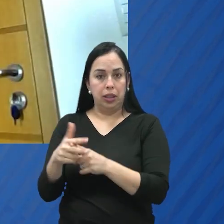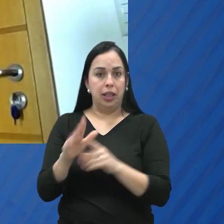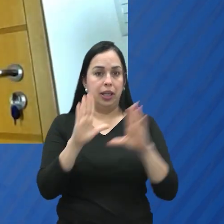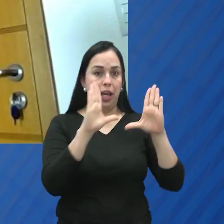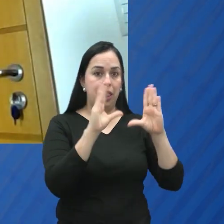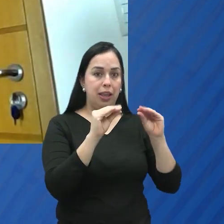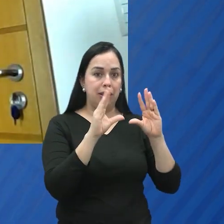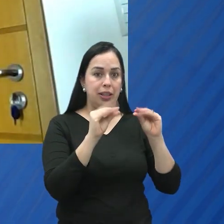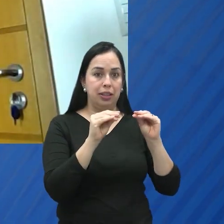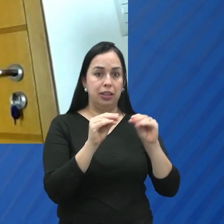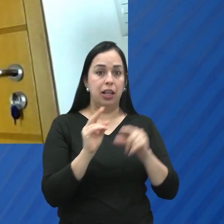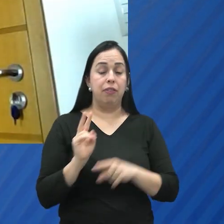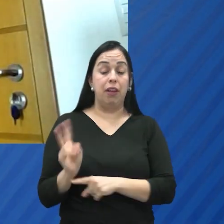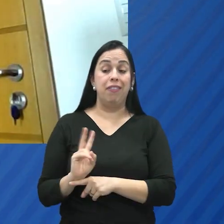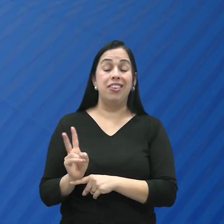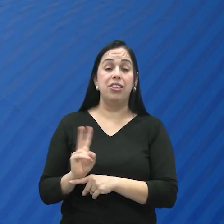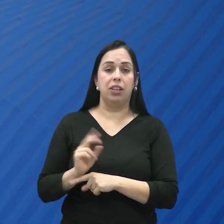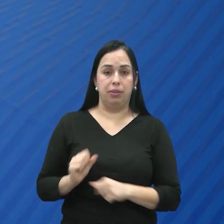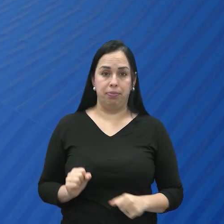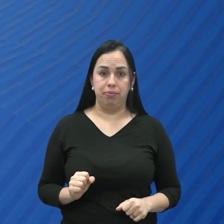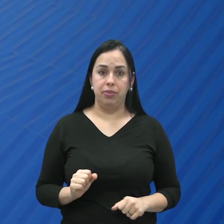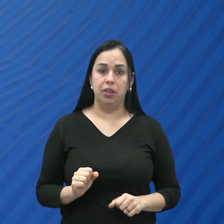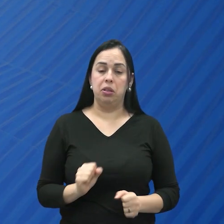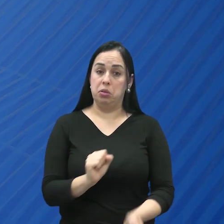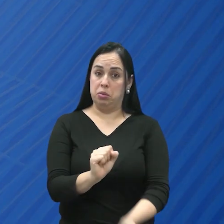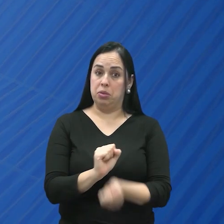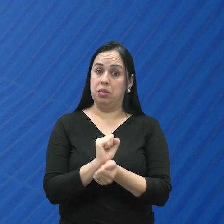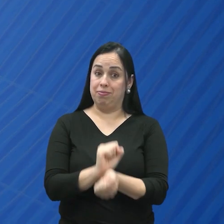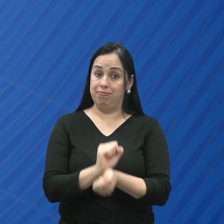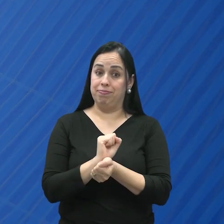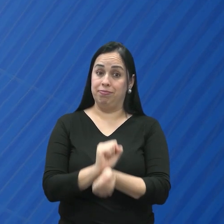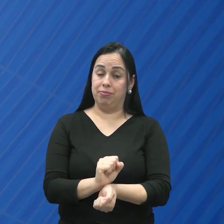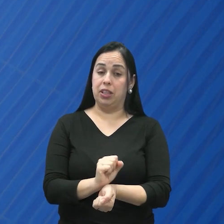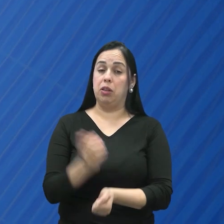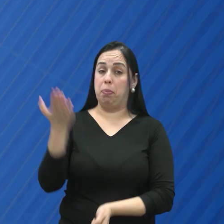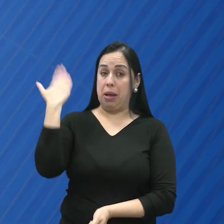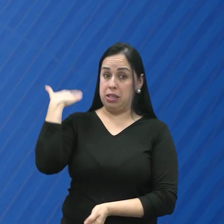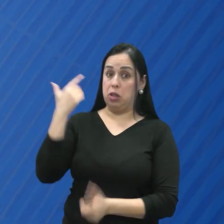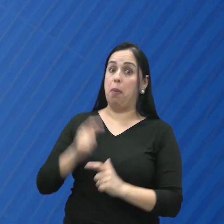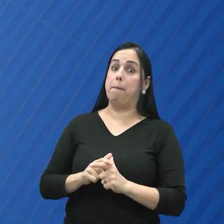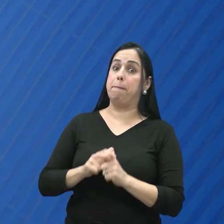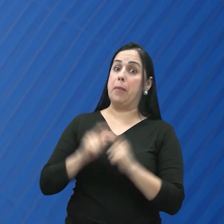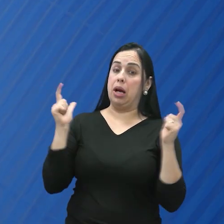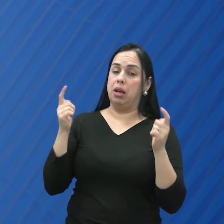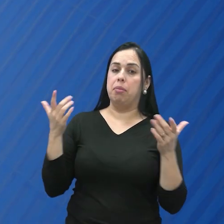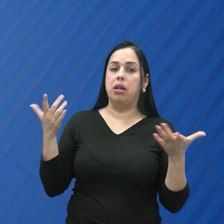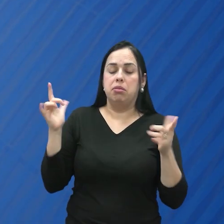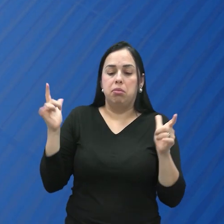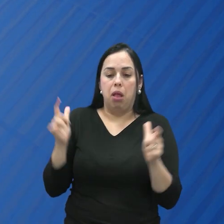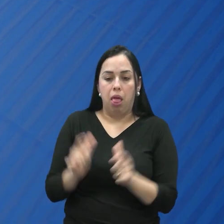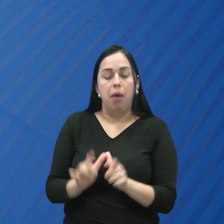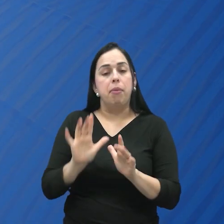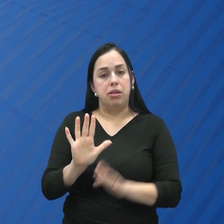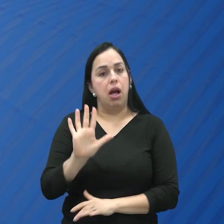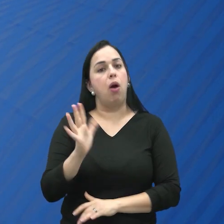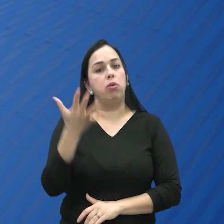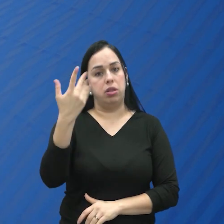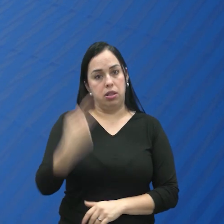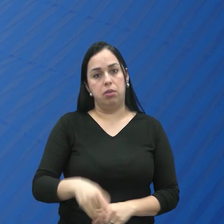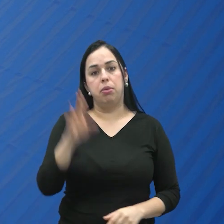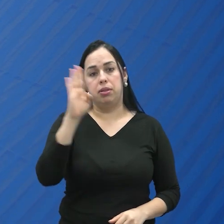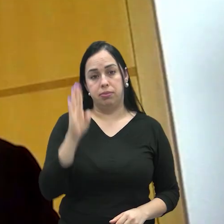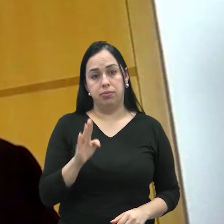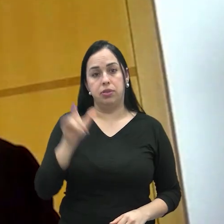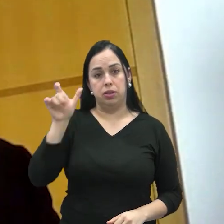concertos. E à noite eles ficavam lá de vigilante. O trabalho escravo, embora menor do que séculos atrás, ainda é uma realidade